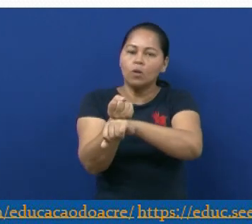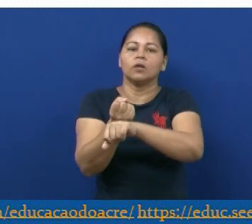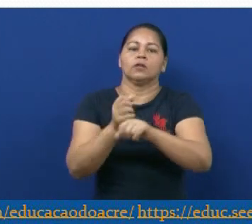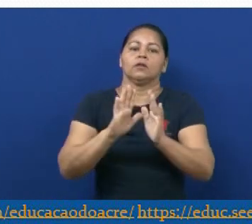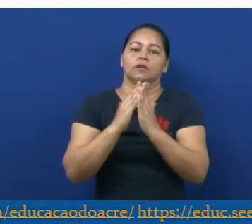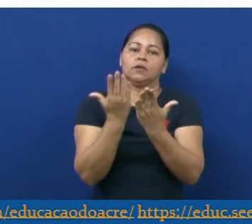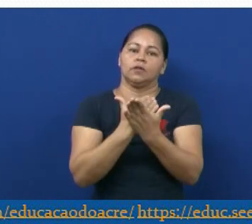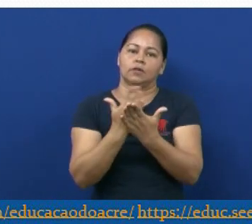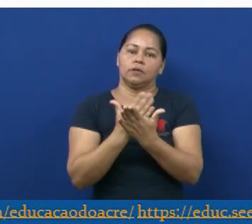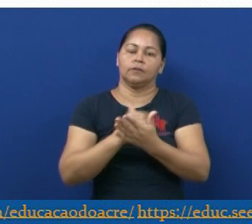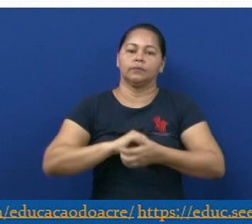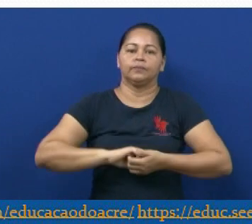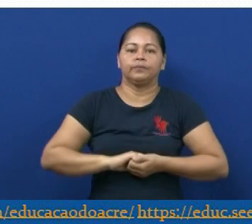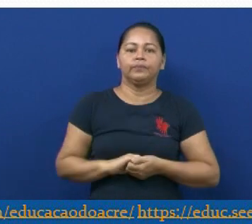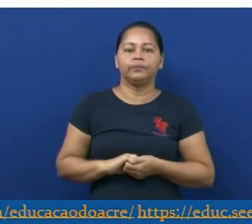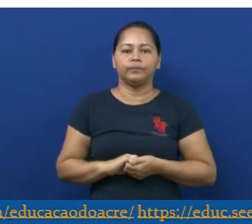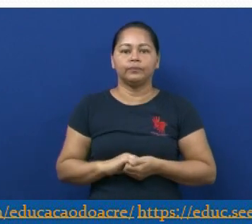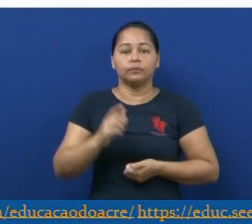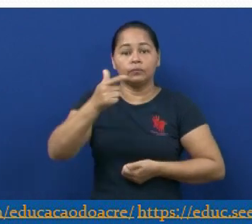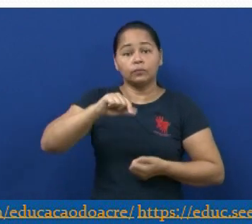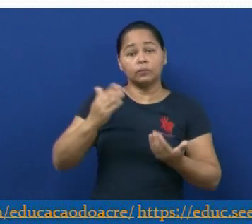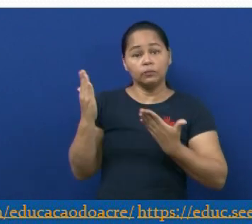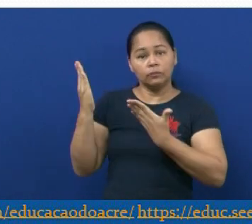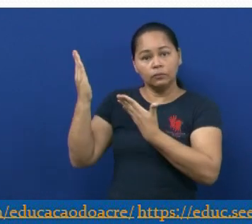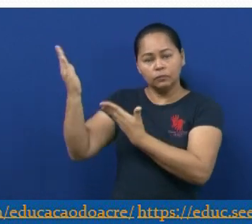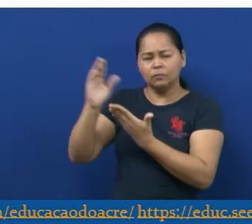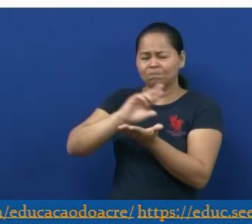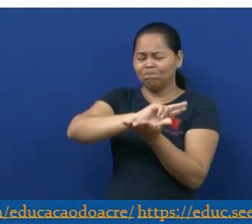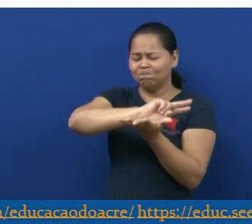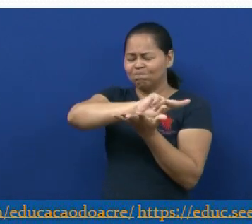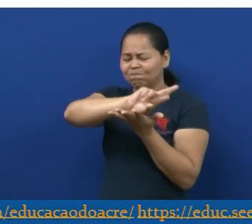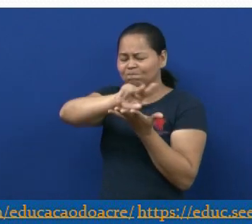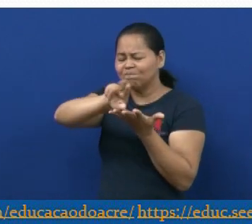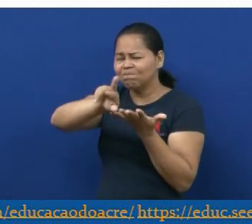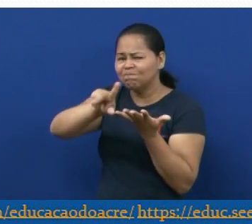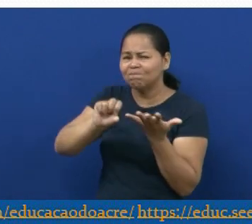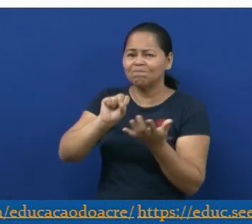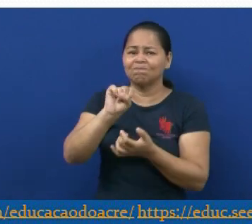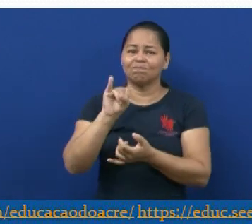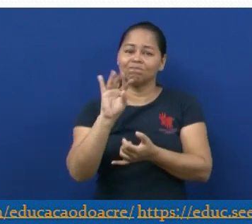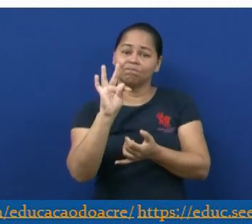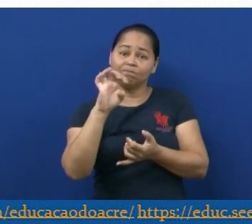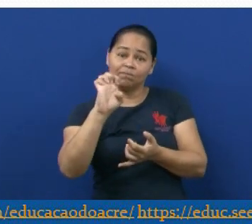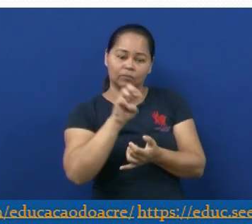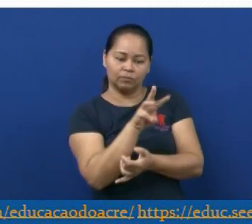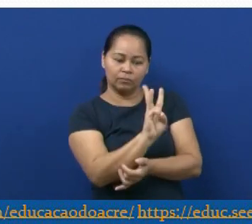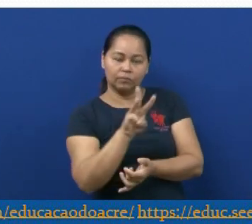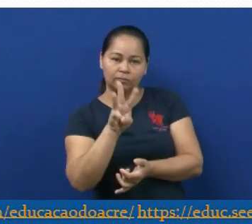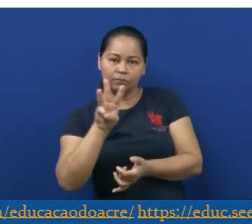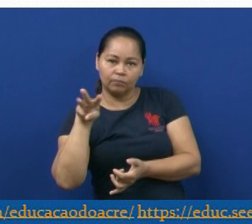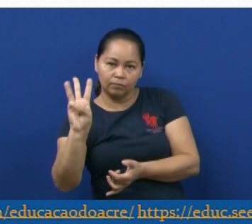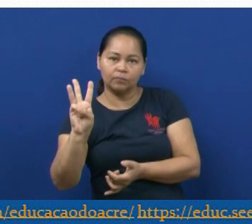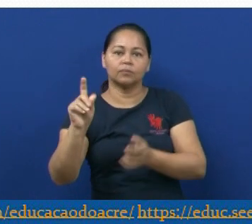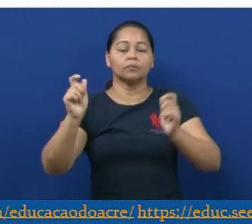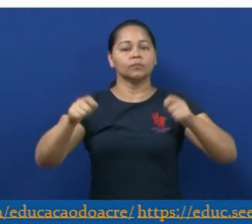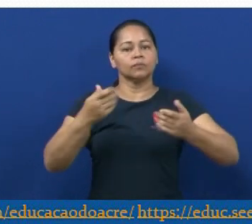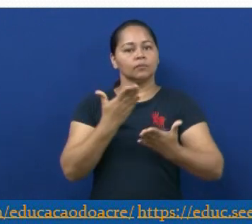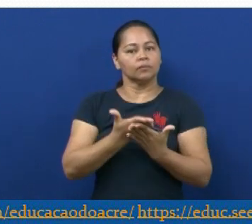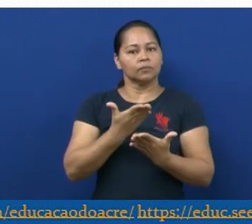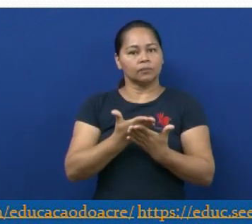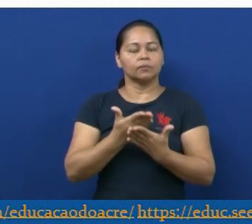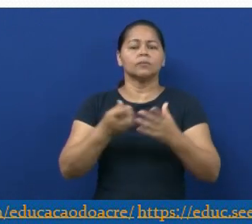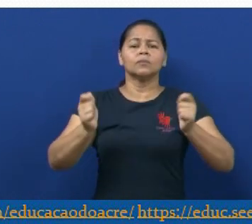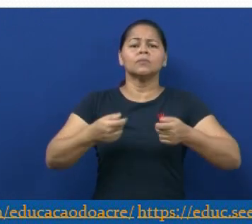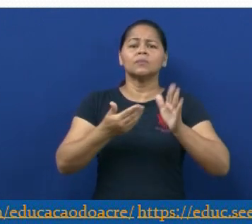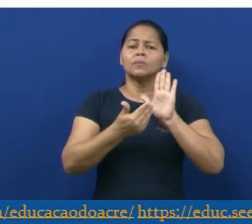livro. No próximo slide, também temos vários sites onde foi consultado para fazermos essa aula, que você,